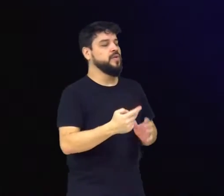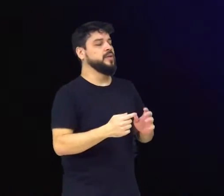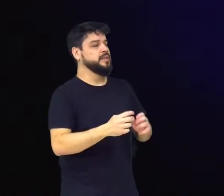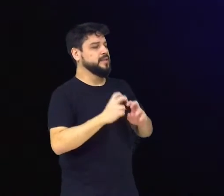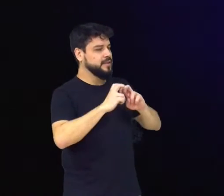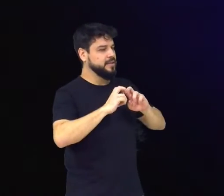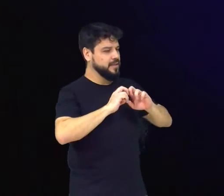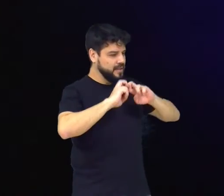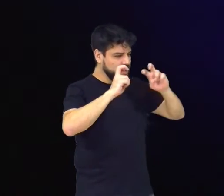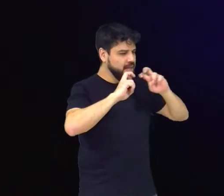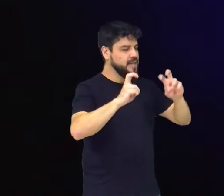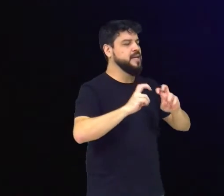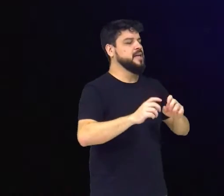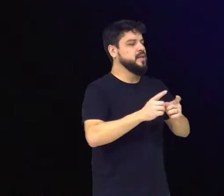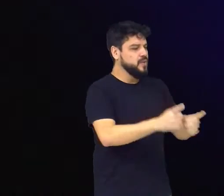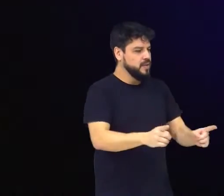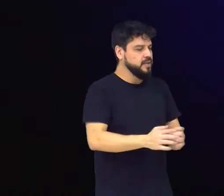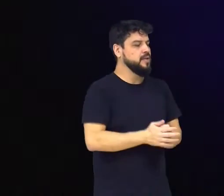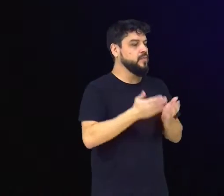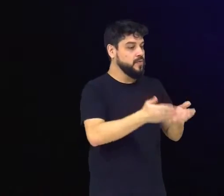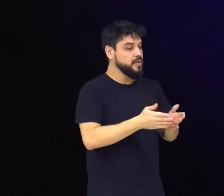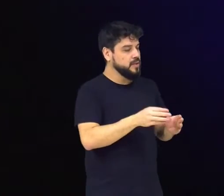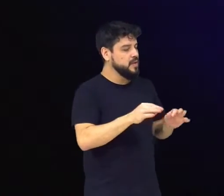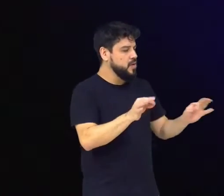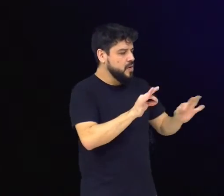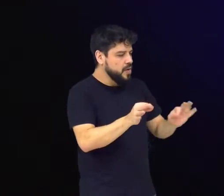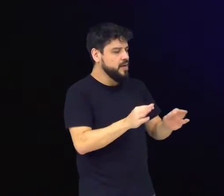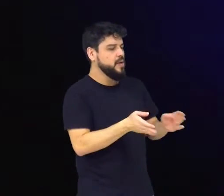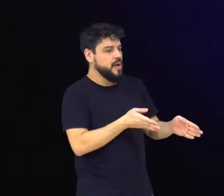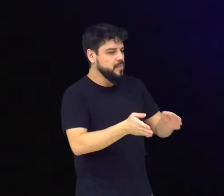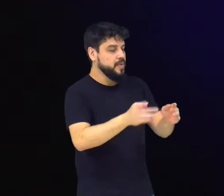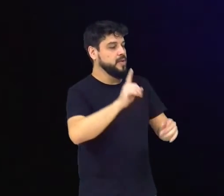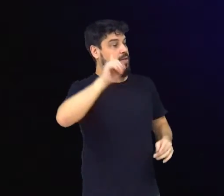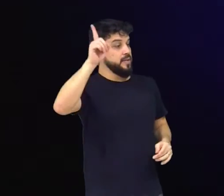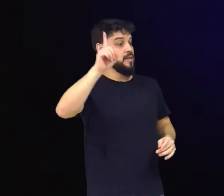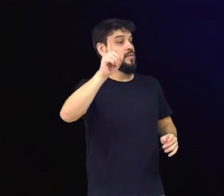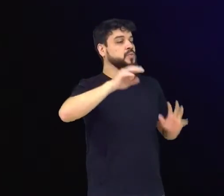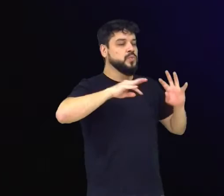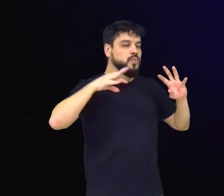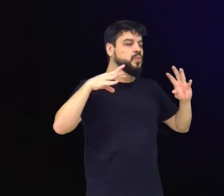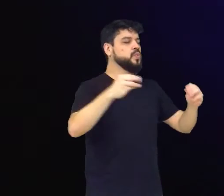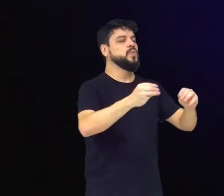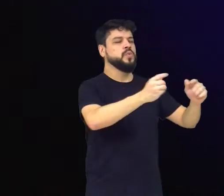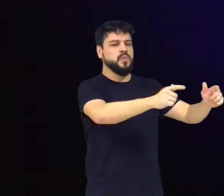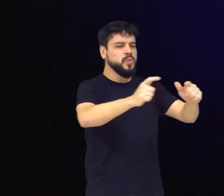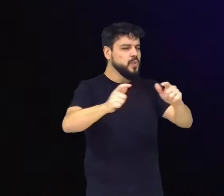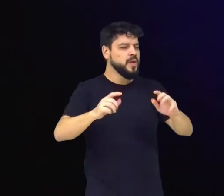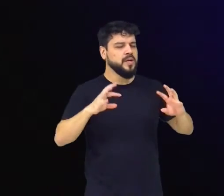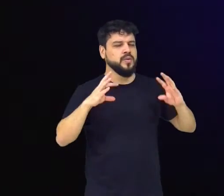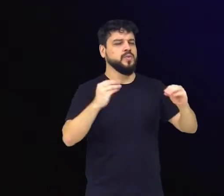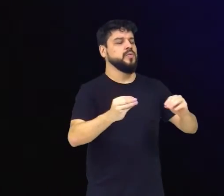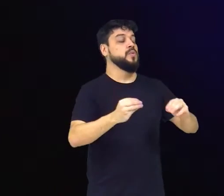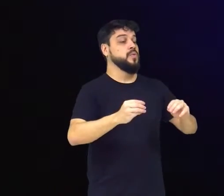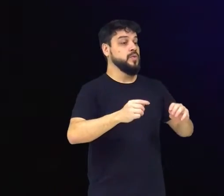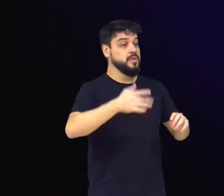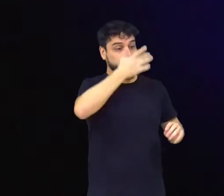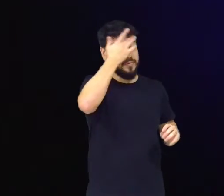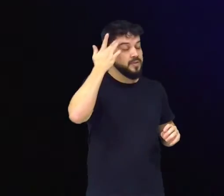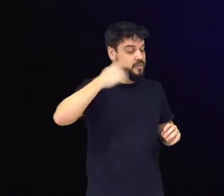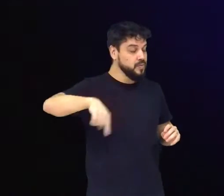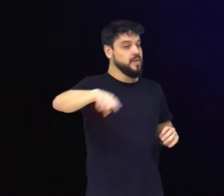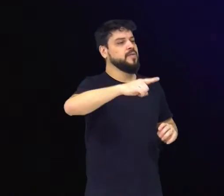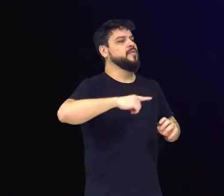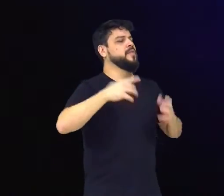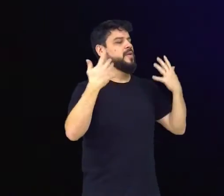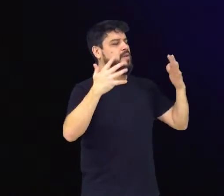no ermo vereda ao nosso Deus. Todo vale será exaltado, todo monte, todo outeiro será abatido, e